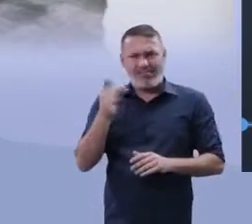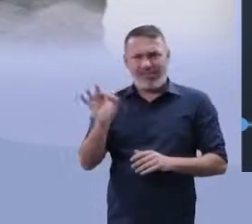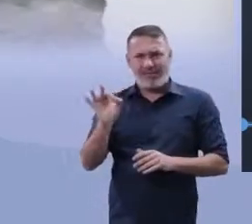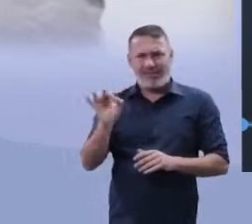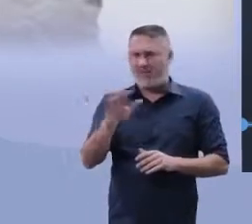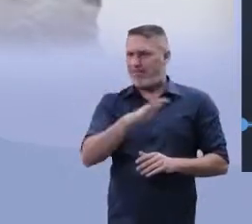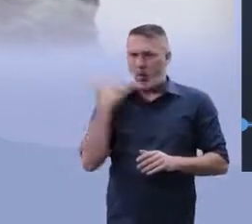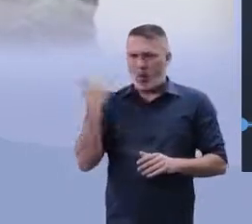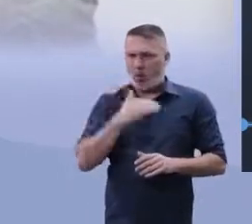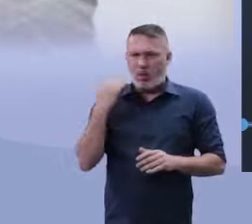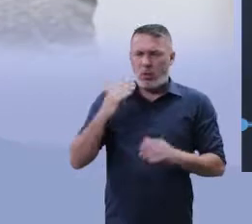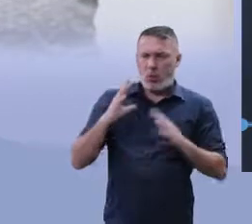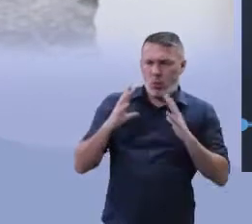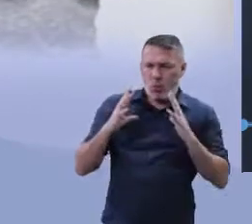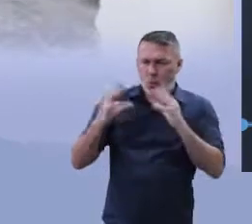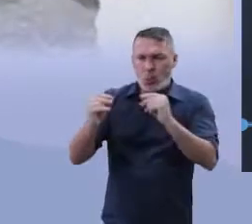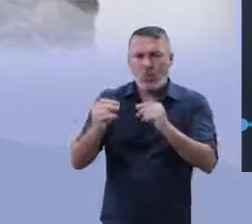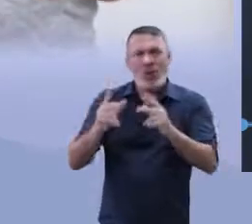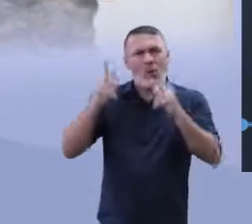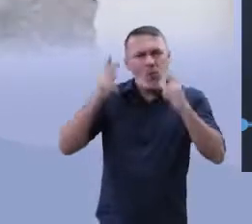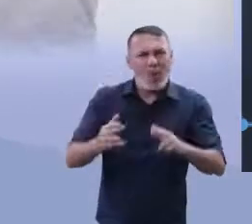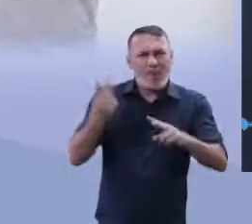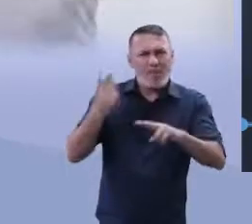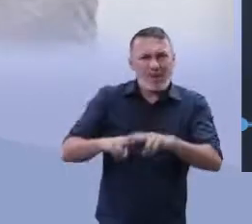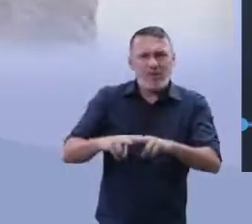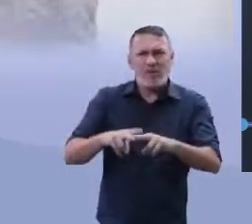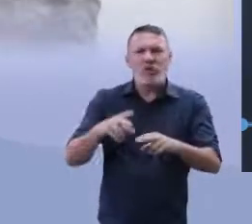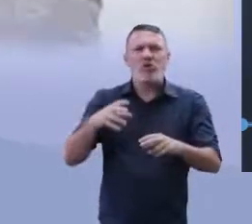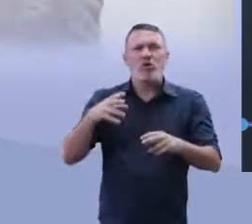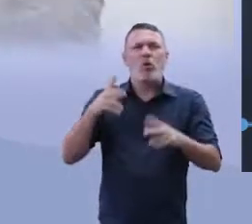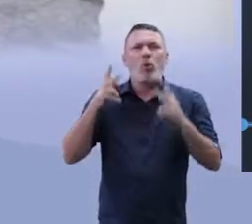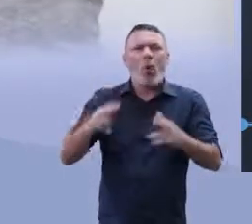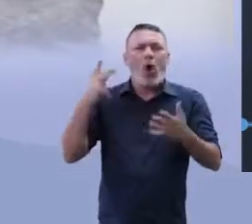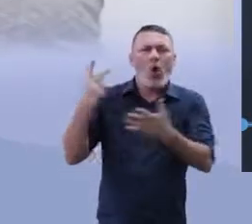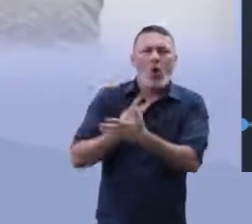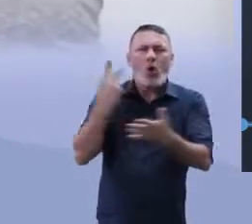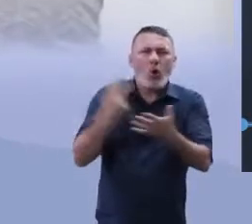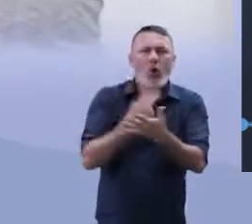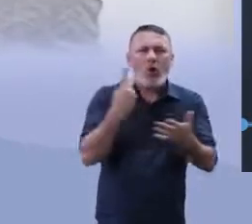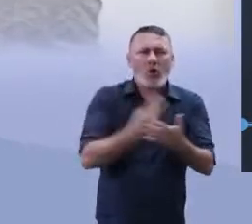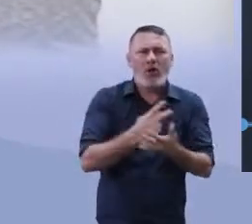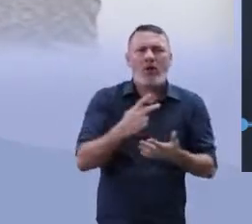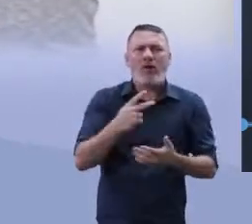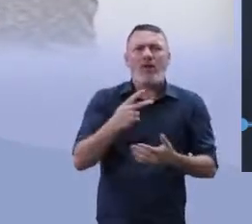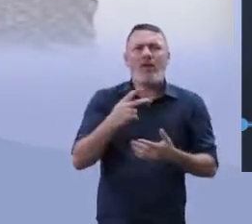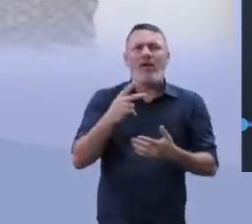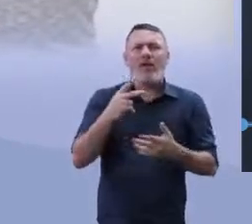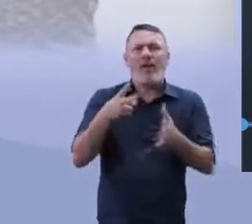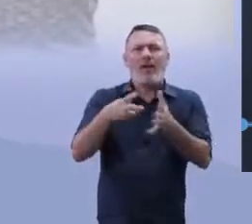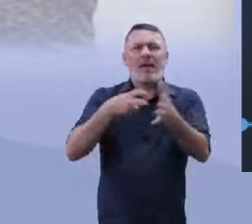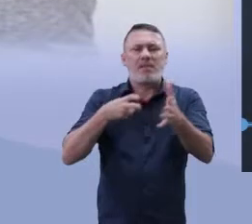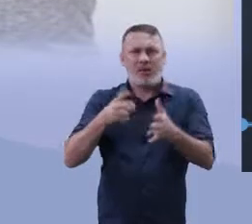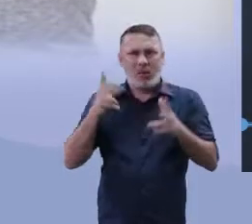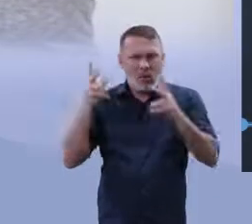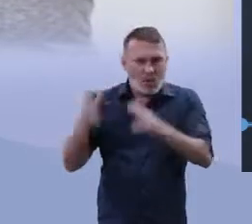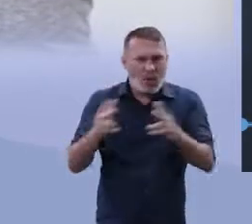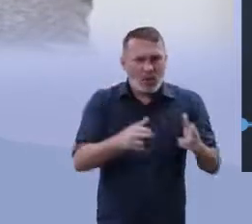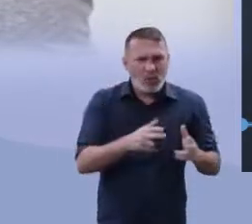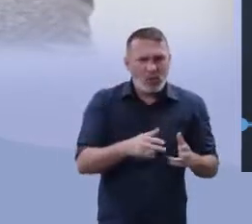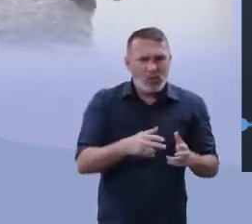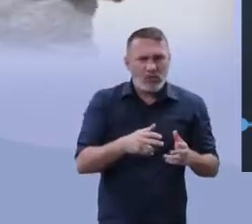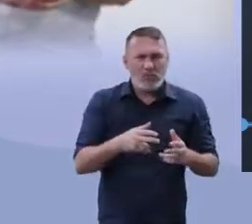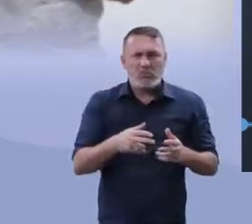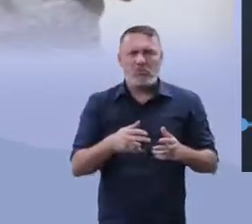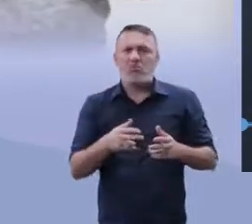eles cometeram o mesmo crime? Eu quero colocar isso para vocês, professor, mas a gente não tem que pensar assim. Será que todos cometeram o mesmo crime? A